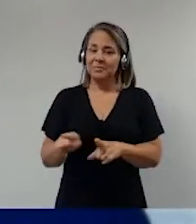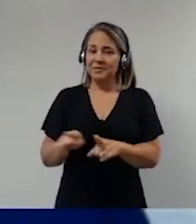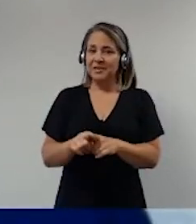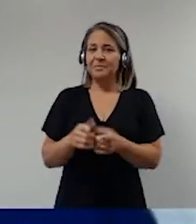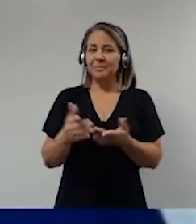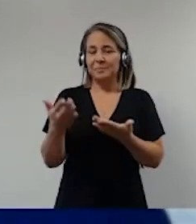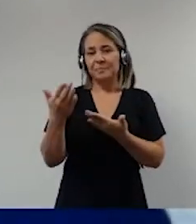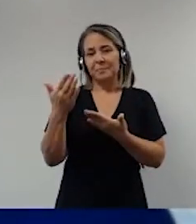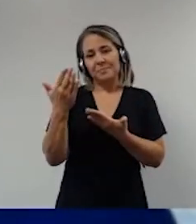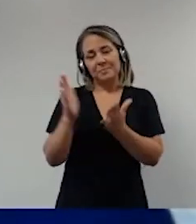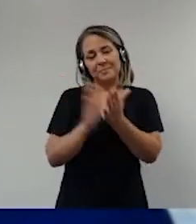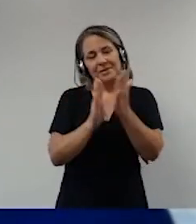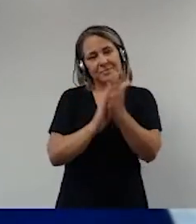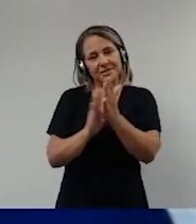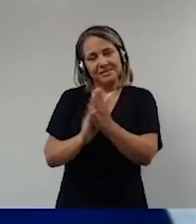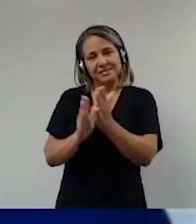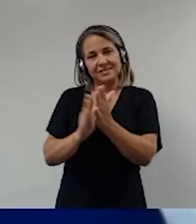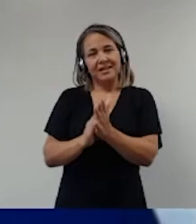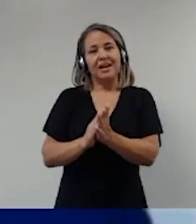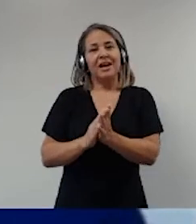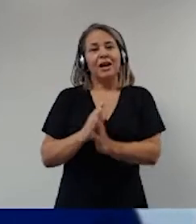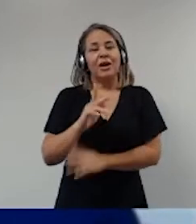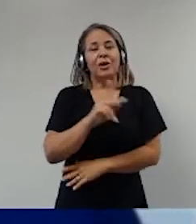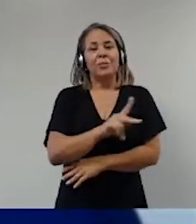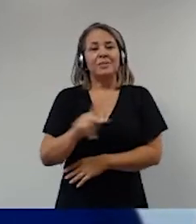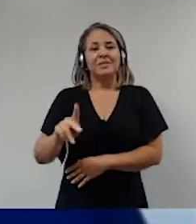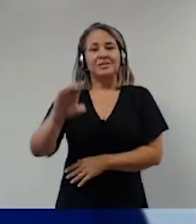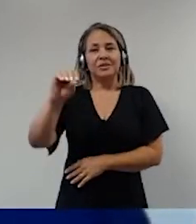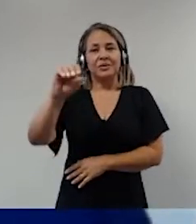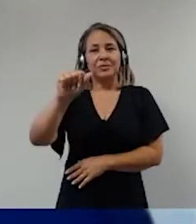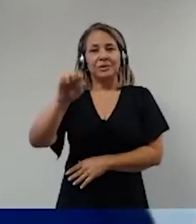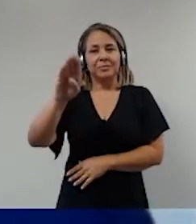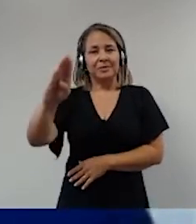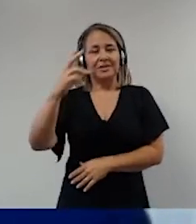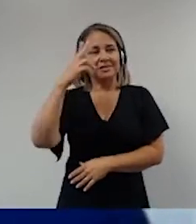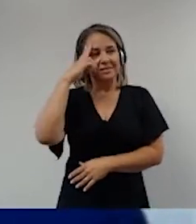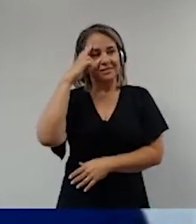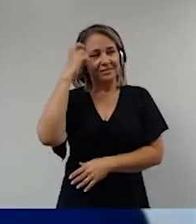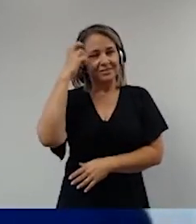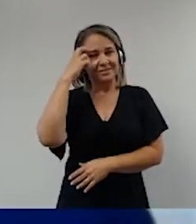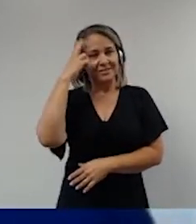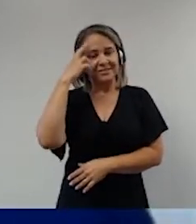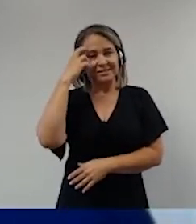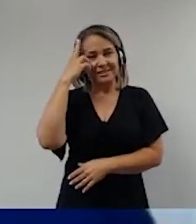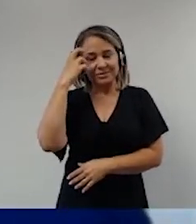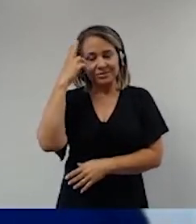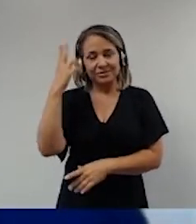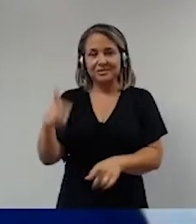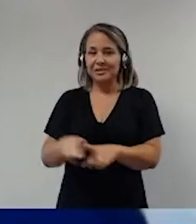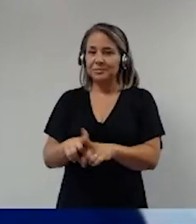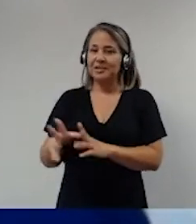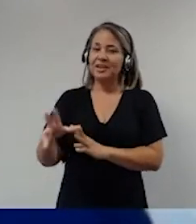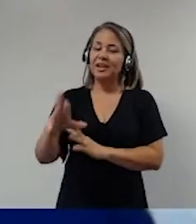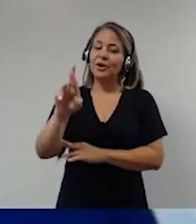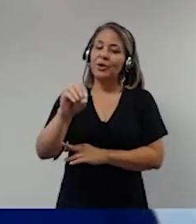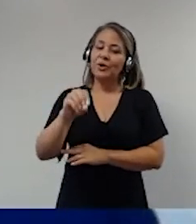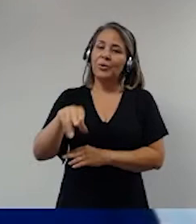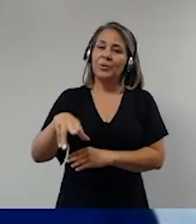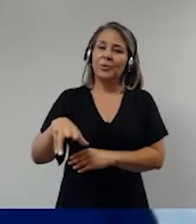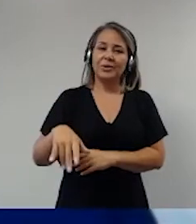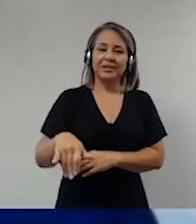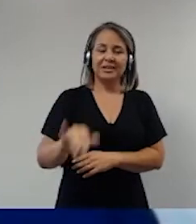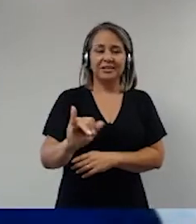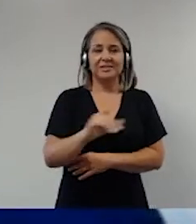o nosso presidente da OAB, Felipe Santa Cruz, o presidente da ESA Nacional, Rony Prez Duarte, o secretário-geral da